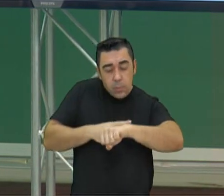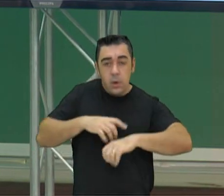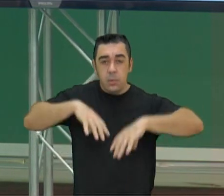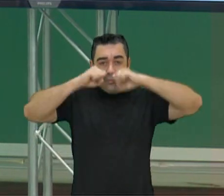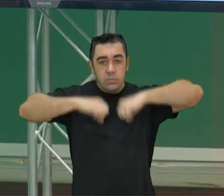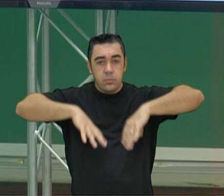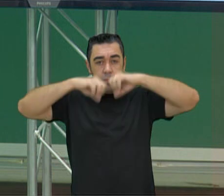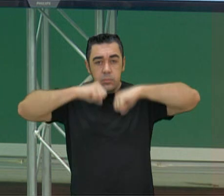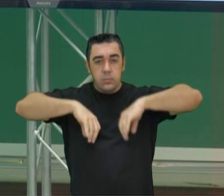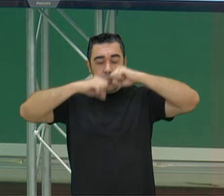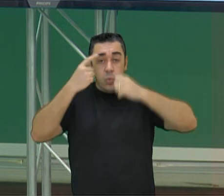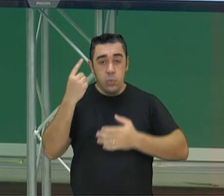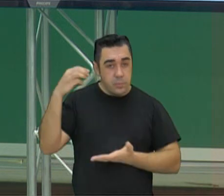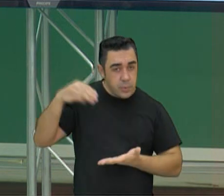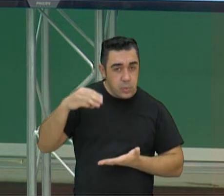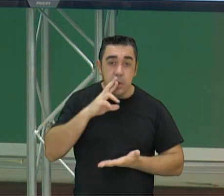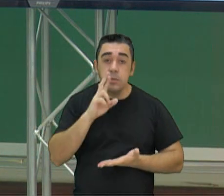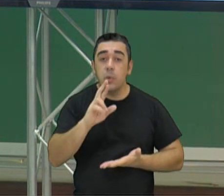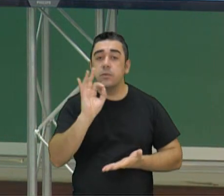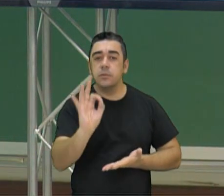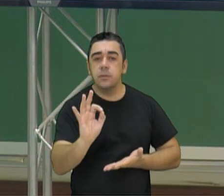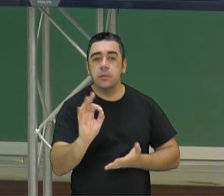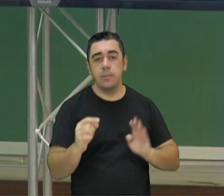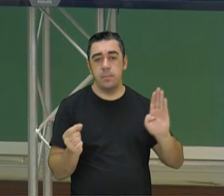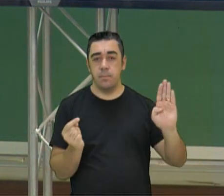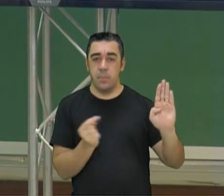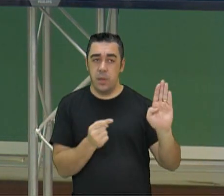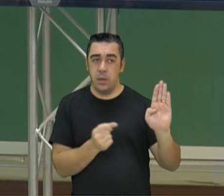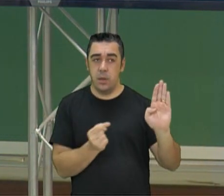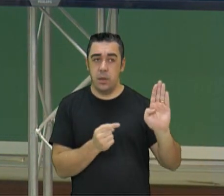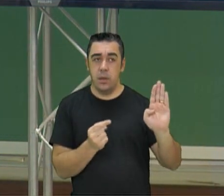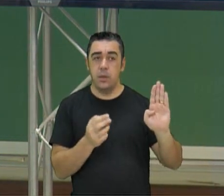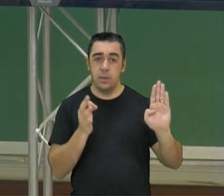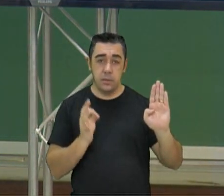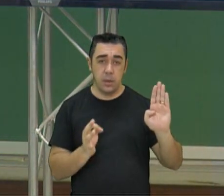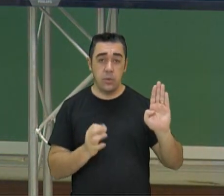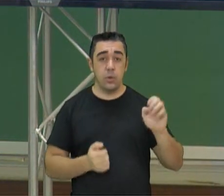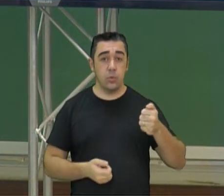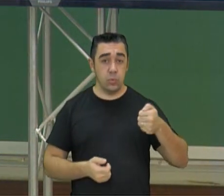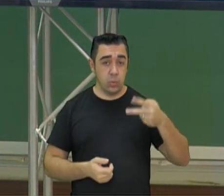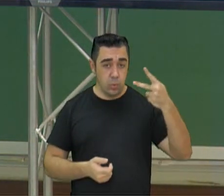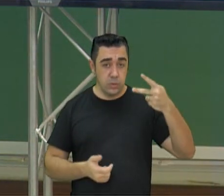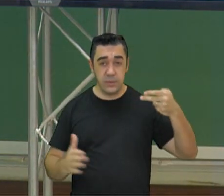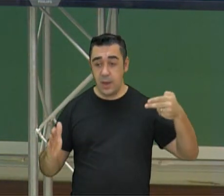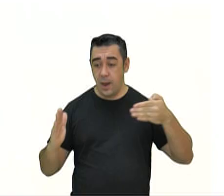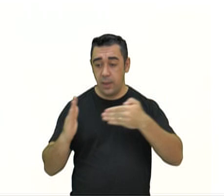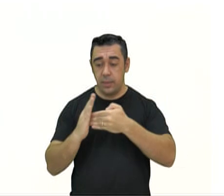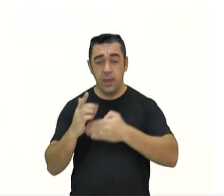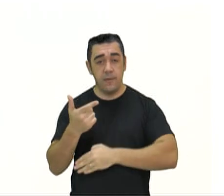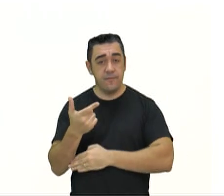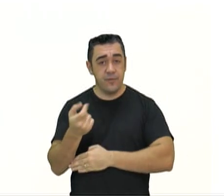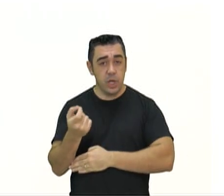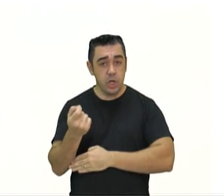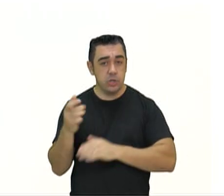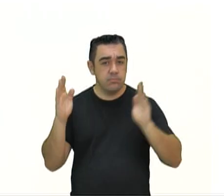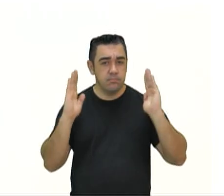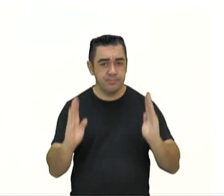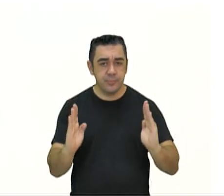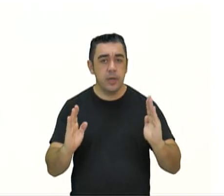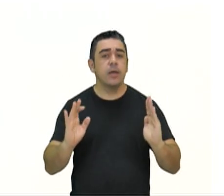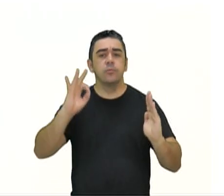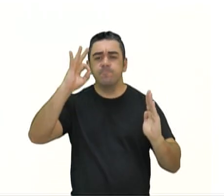pessoa. Então, que é a resposta, a letra B. Olha lá, por que a letra B? Que ela fala de 12 a 20, lembra lá, né?